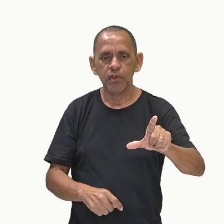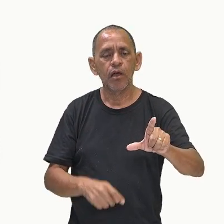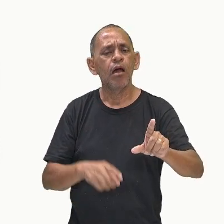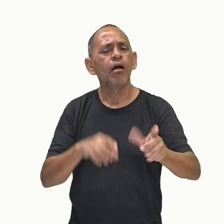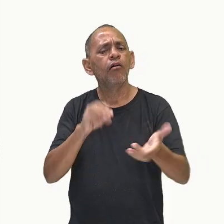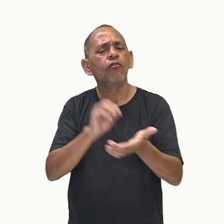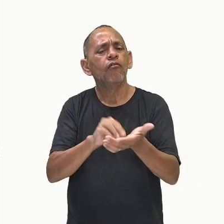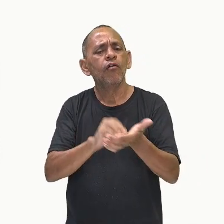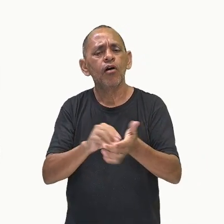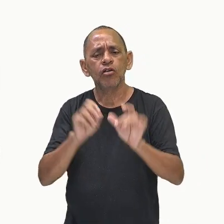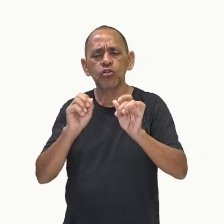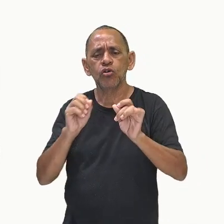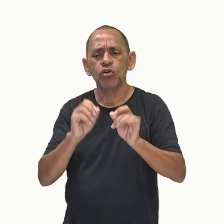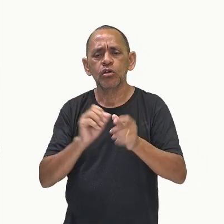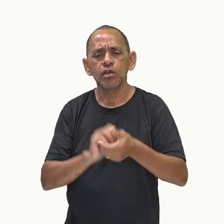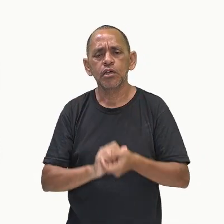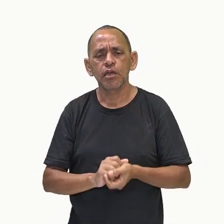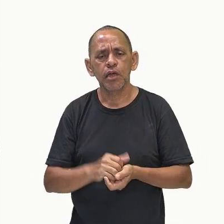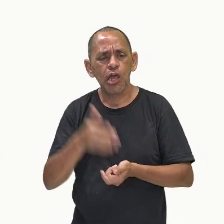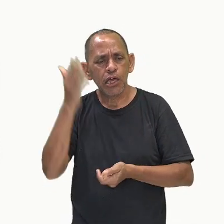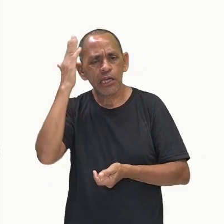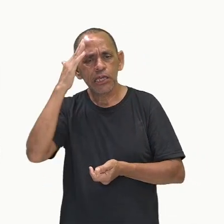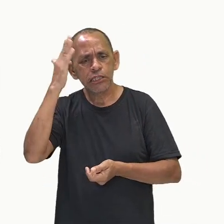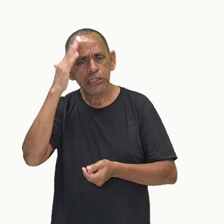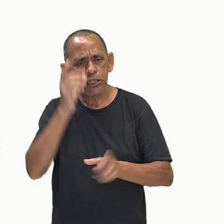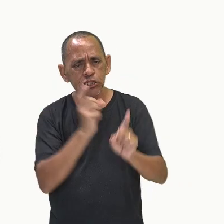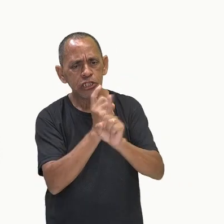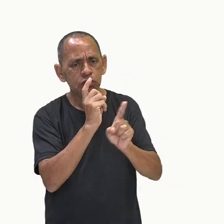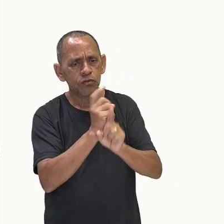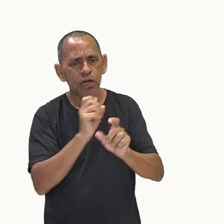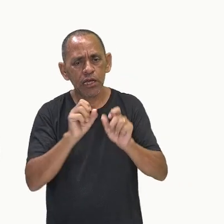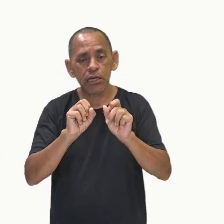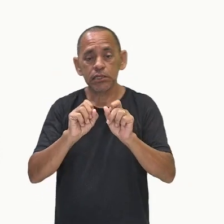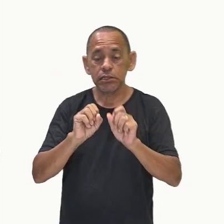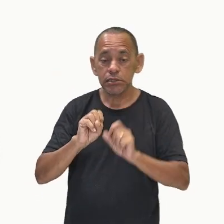ele é obtusângulo, se